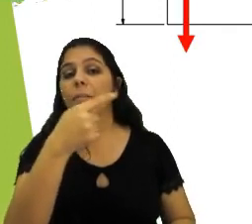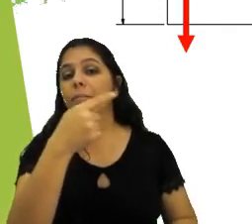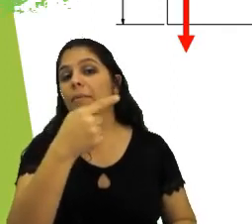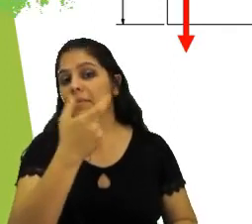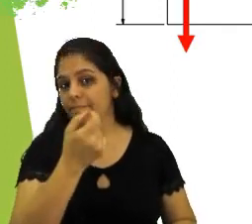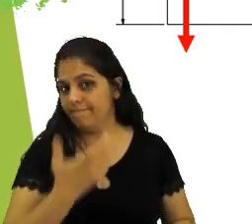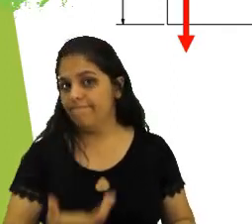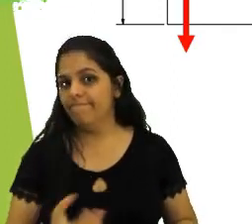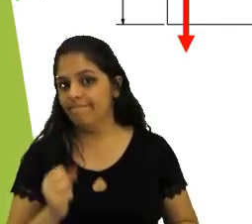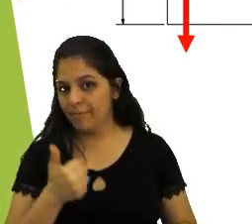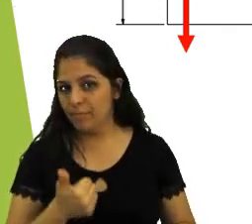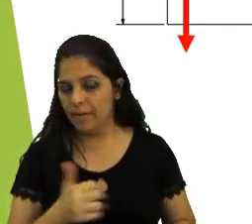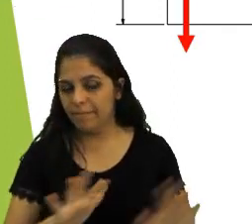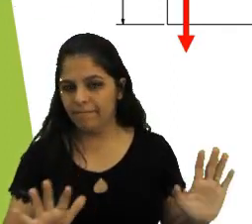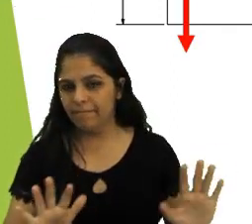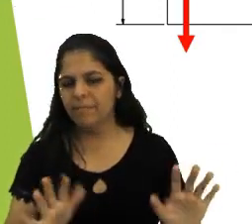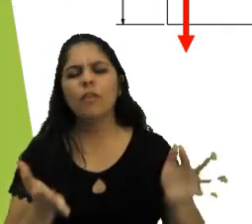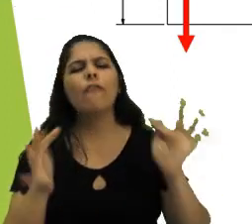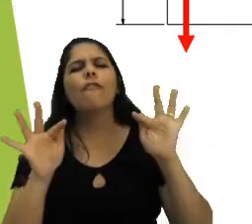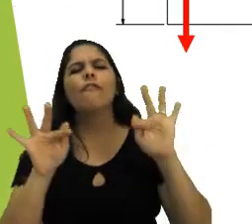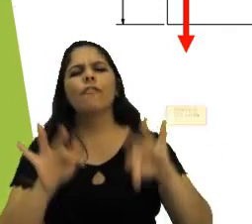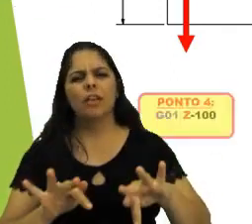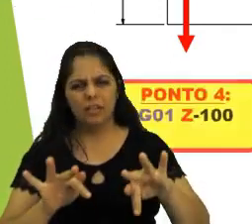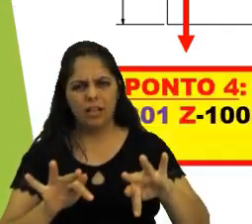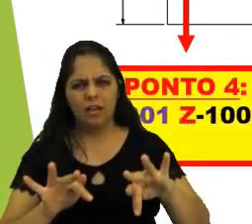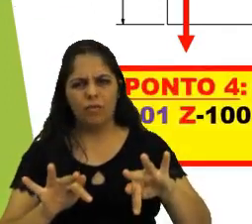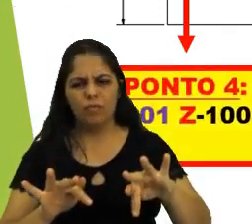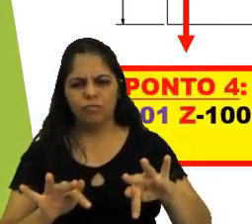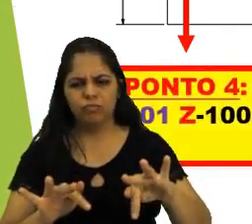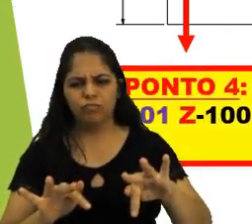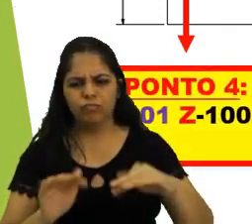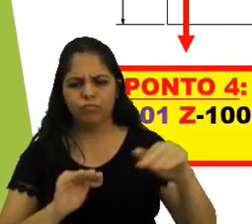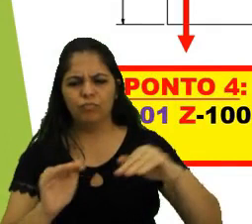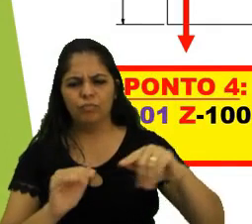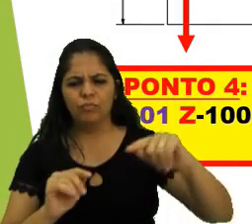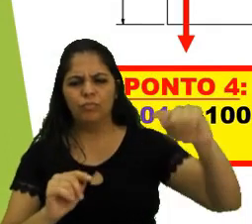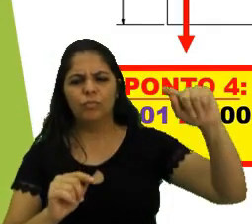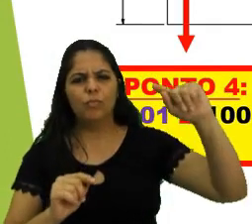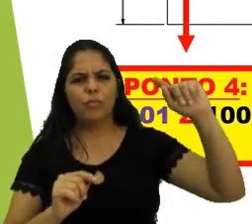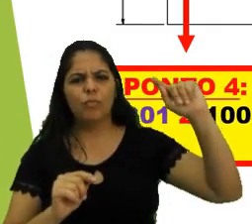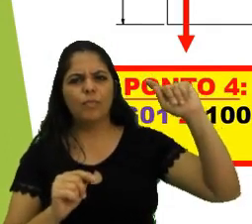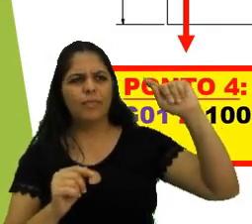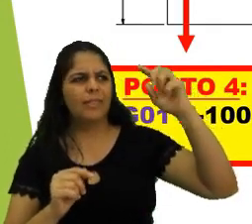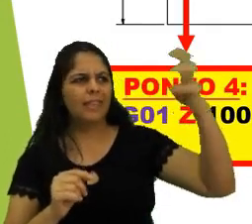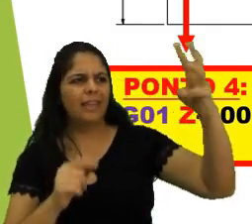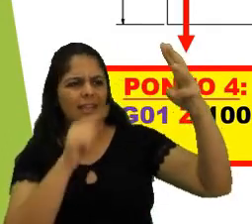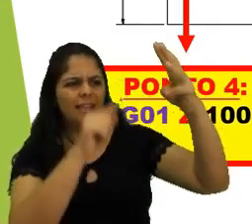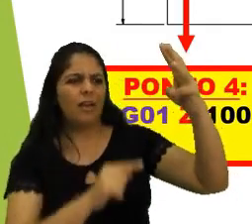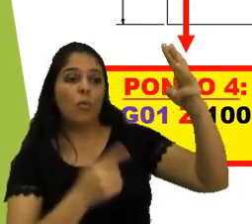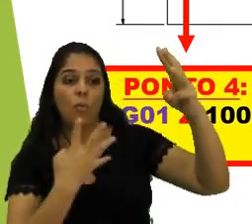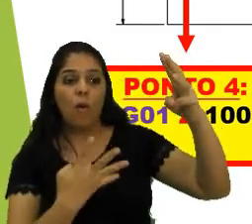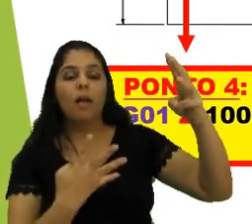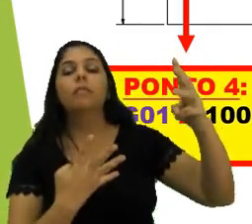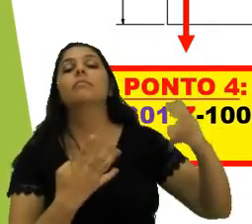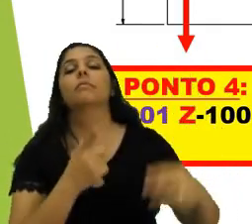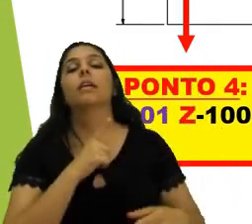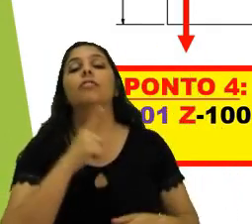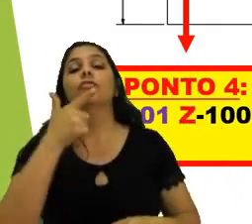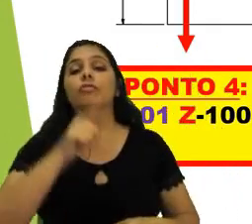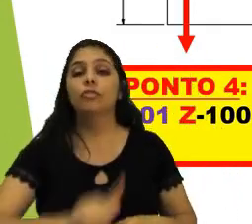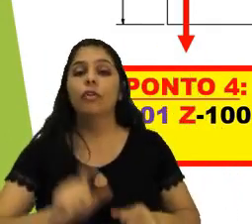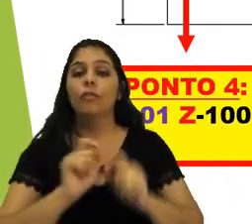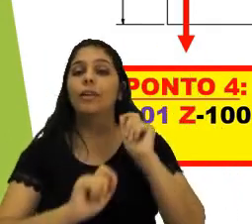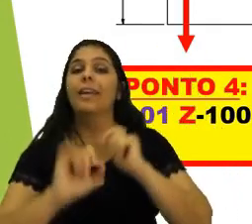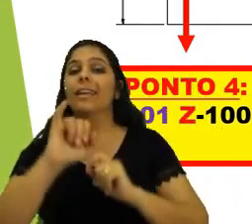Aí, no final do deslocamento do ponto 3 até o ponto 4, nós temos novamente uma